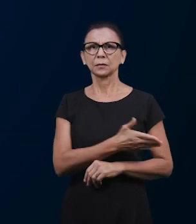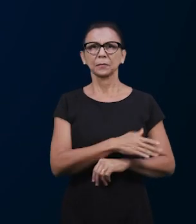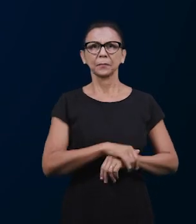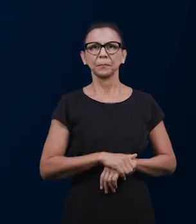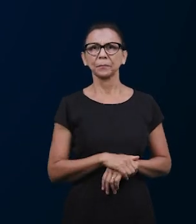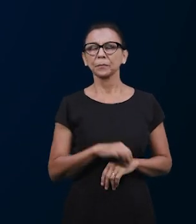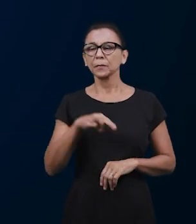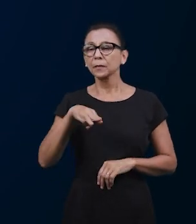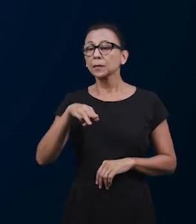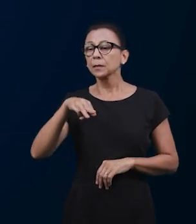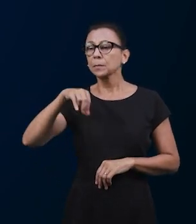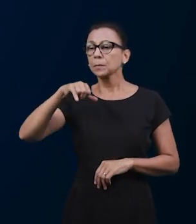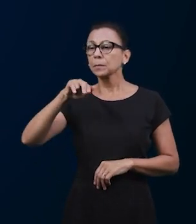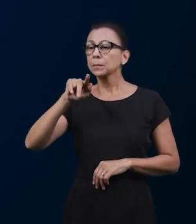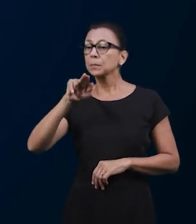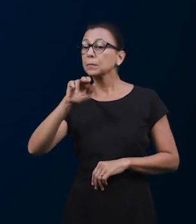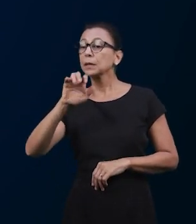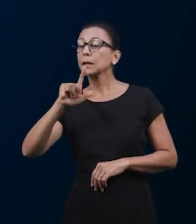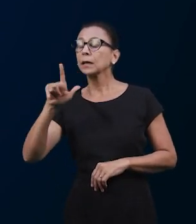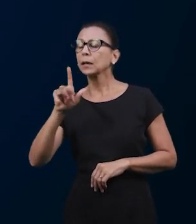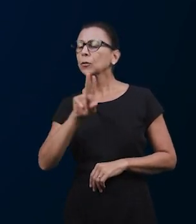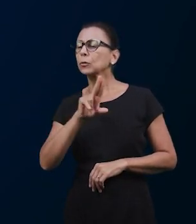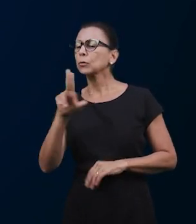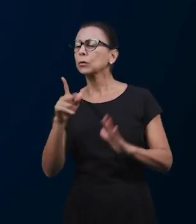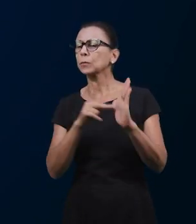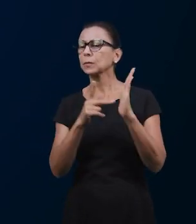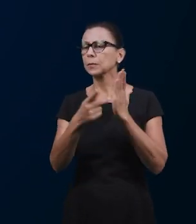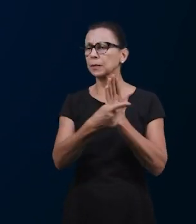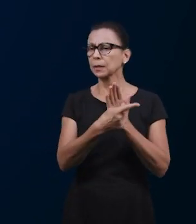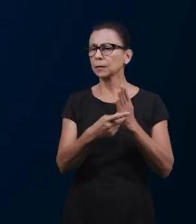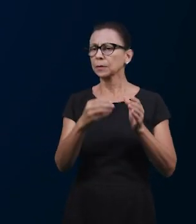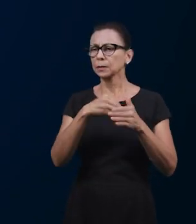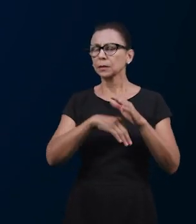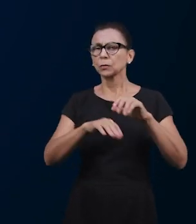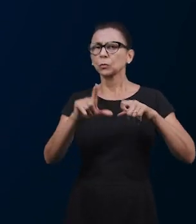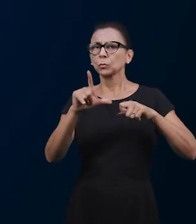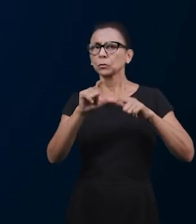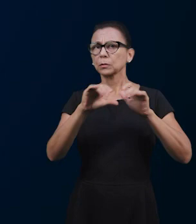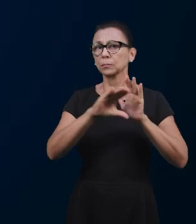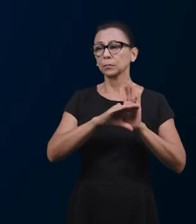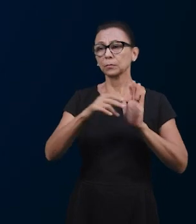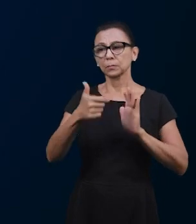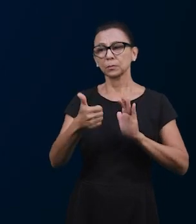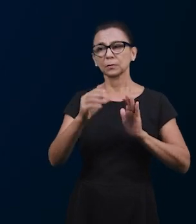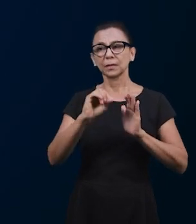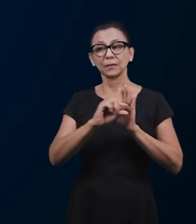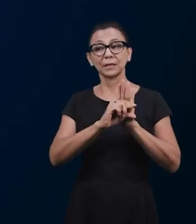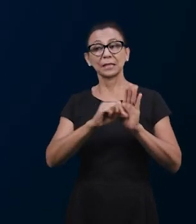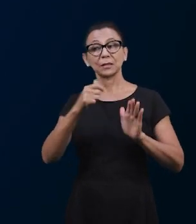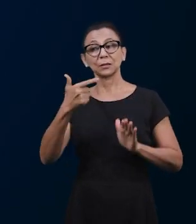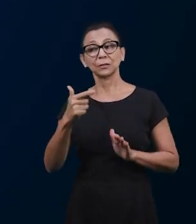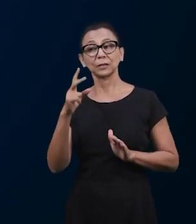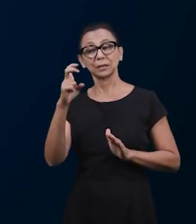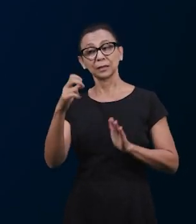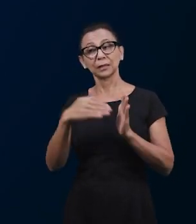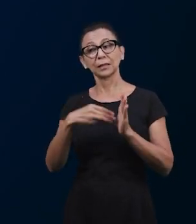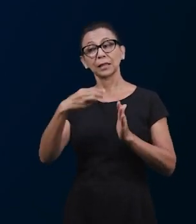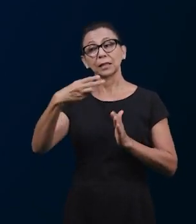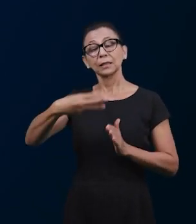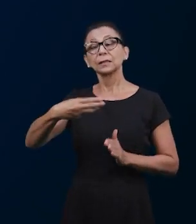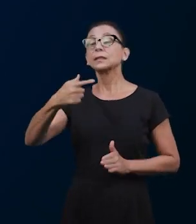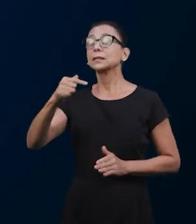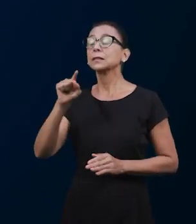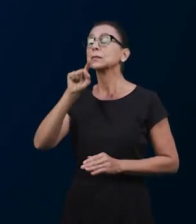da parábola que nós estudamos, que está na Bíblia? Evangelho de Lucas, capítulo 10, versículo 25